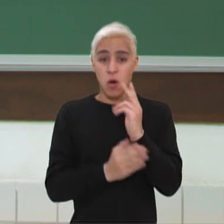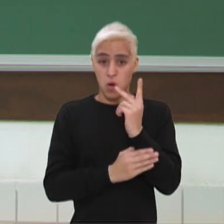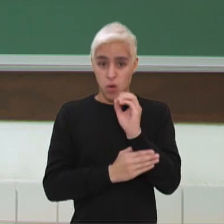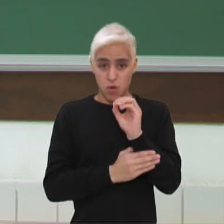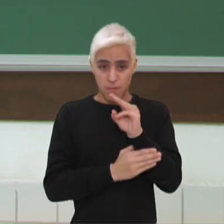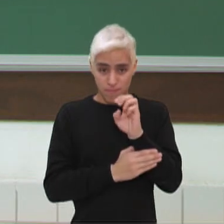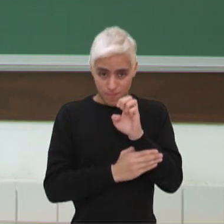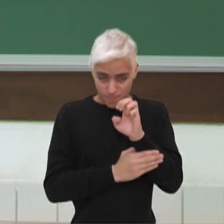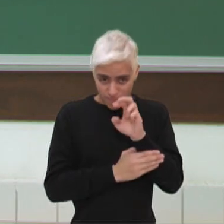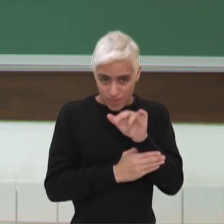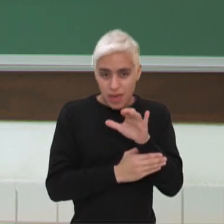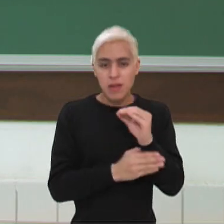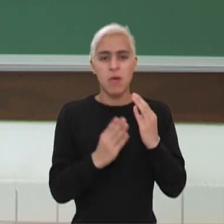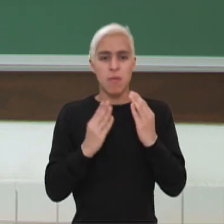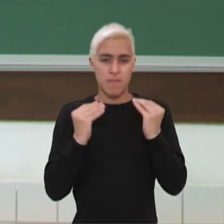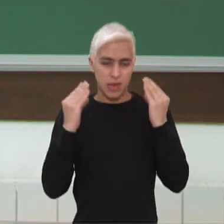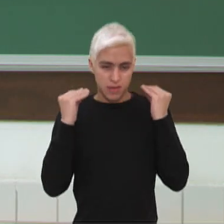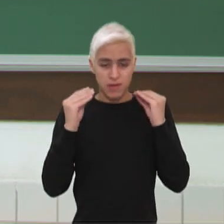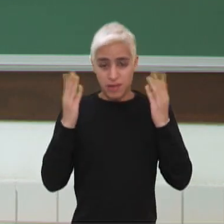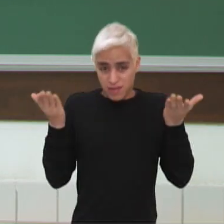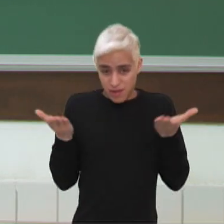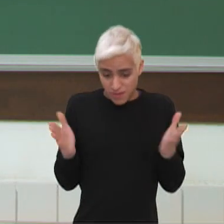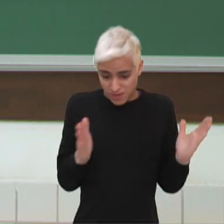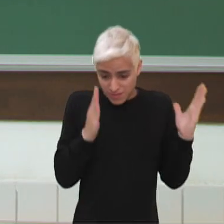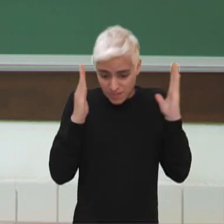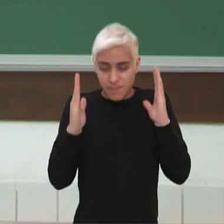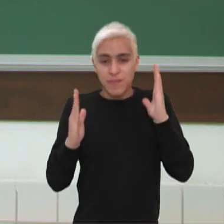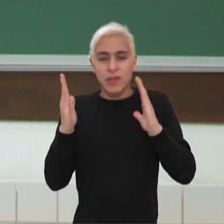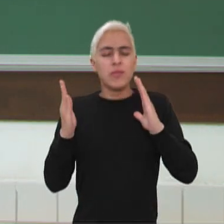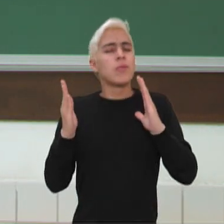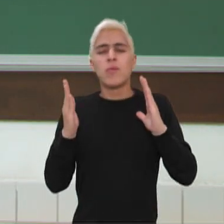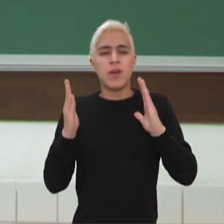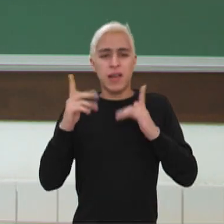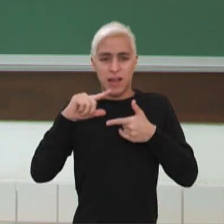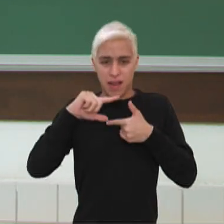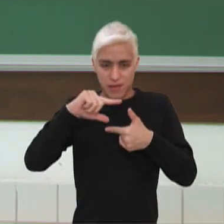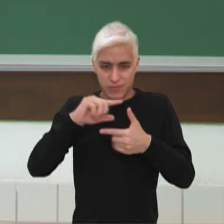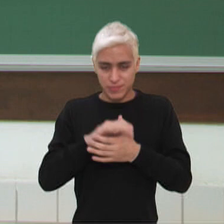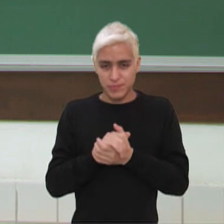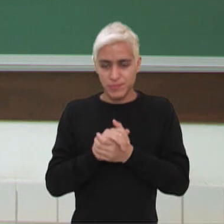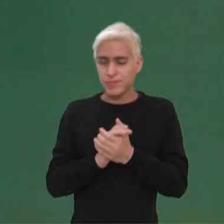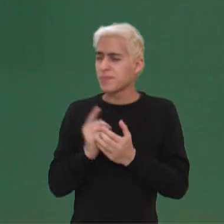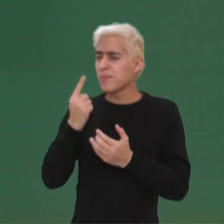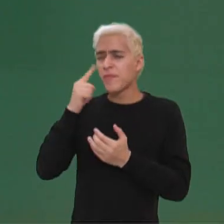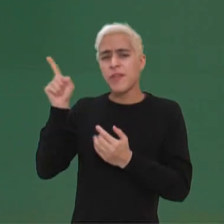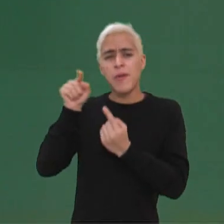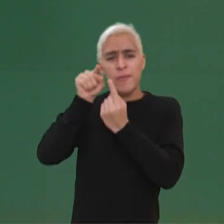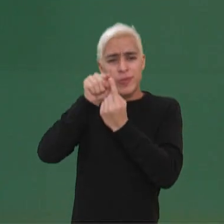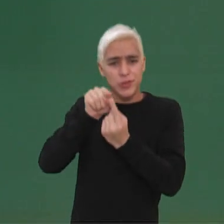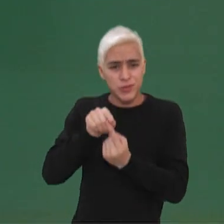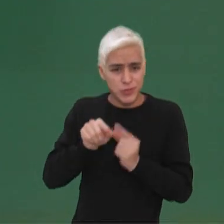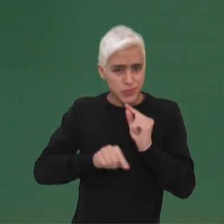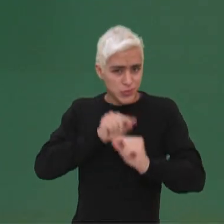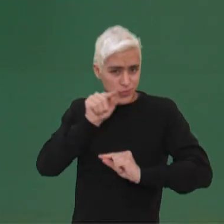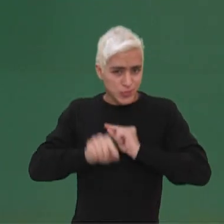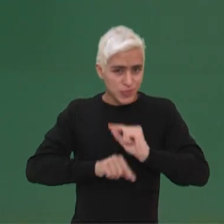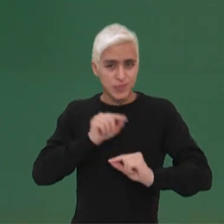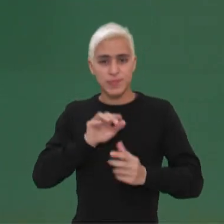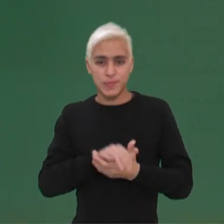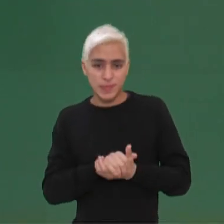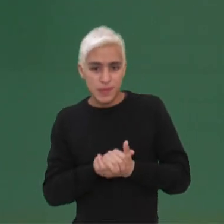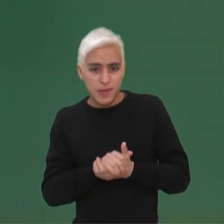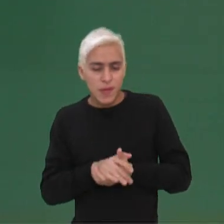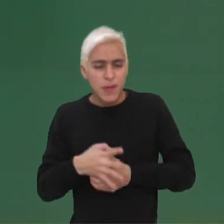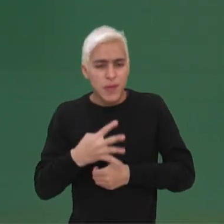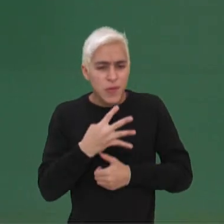período posterior, o período clássico. Vem aqui comigo. Quais são os nossos objetivos? Vamos lá.